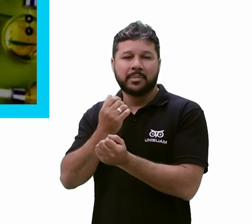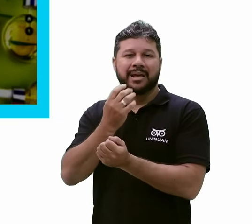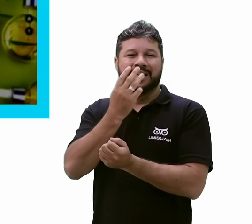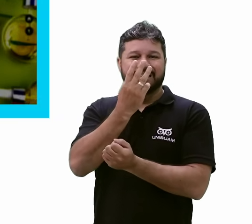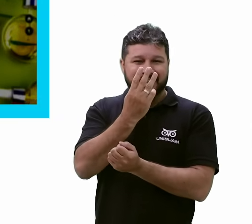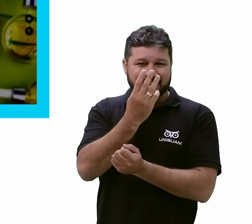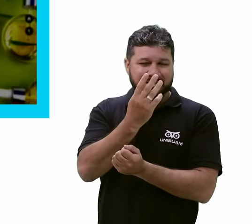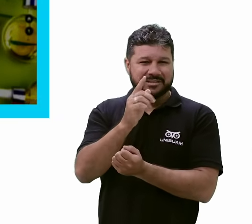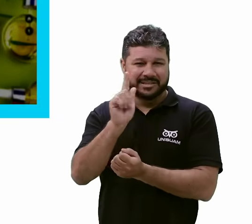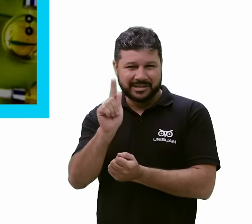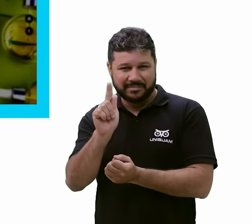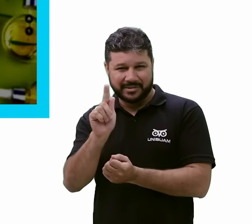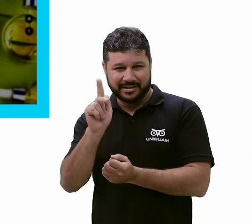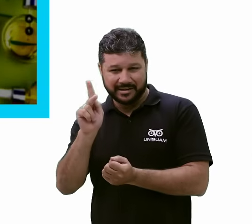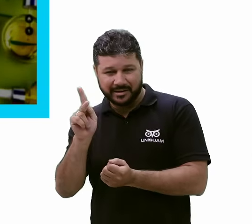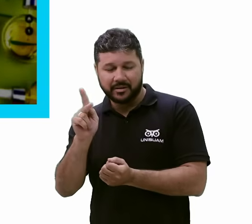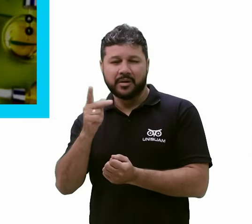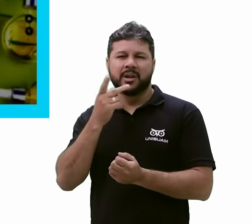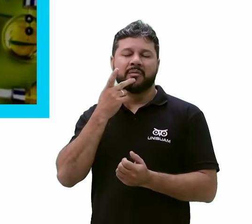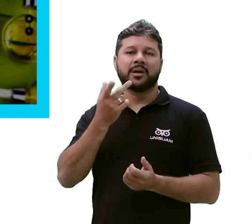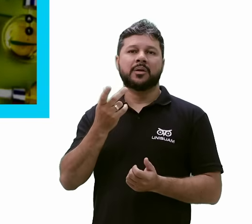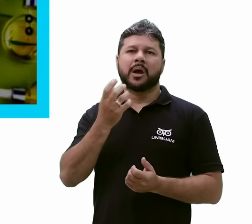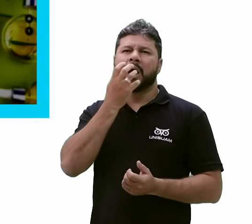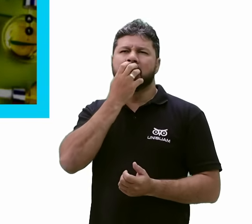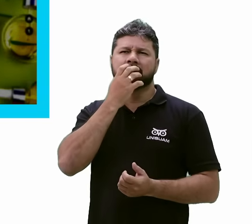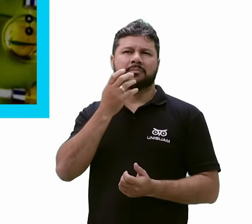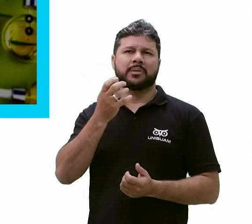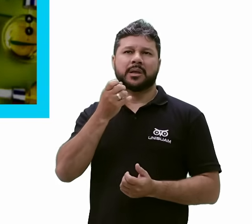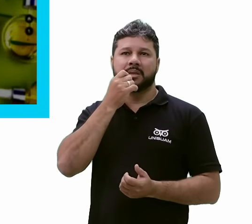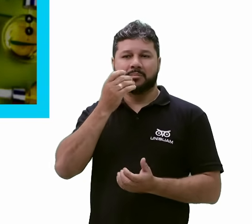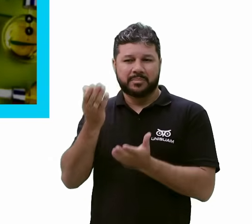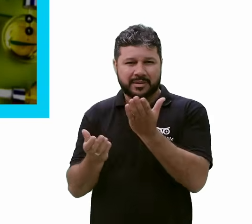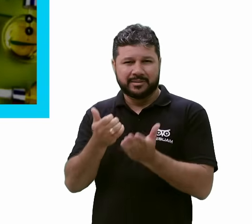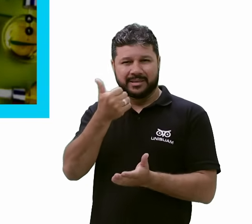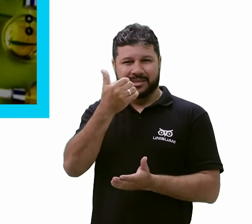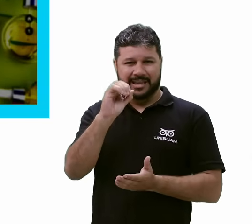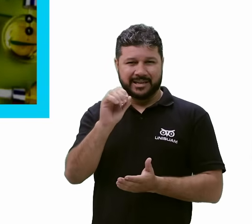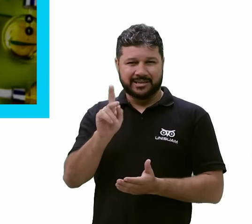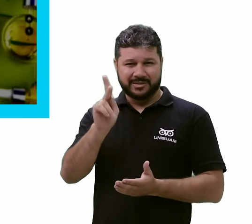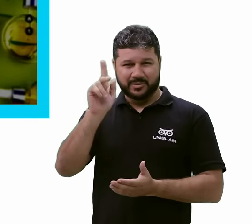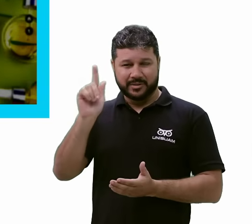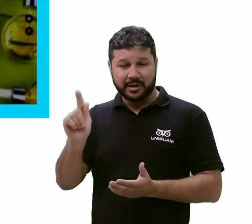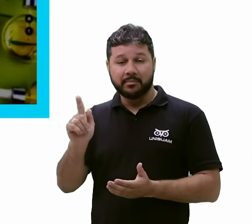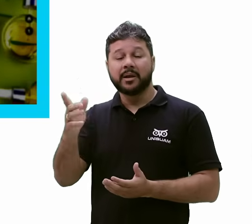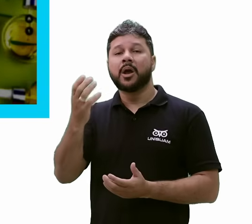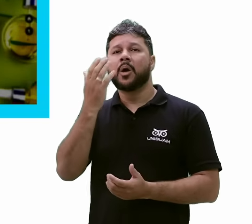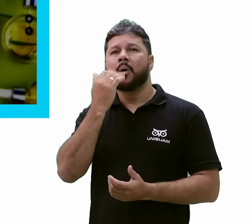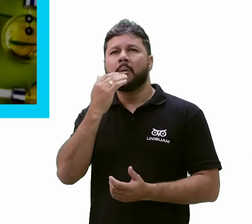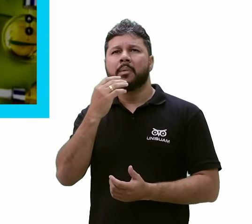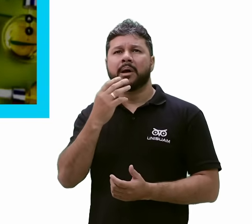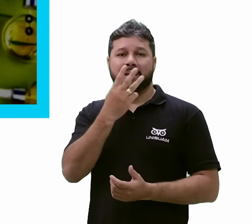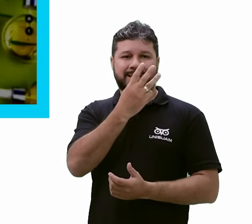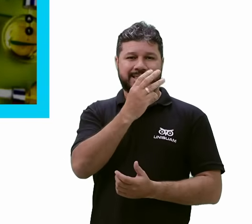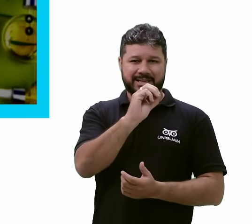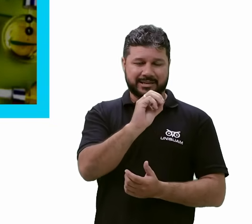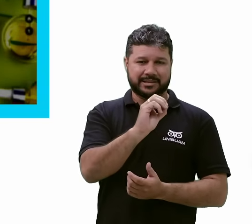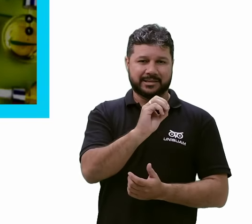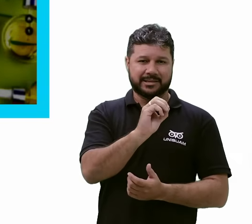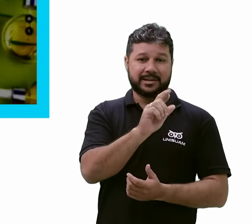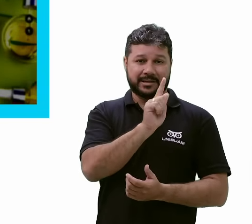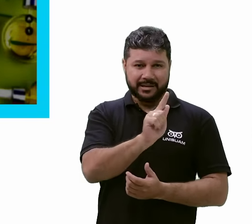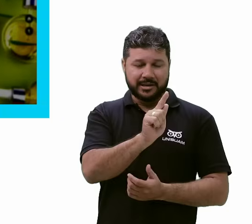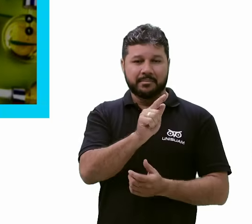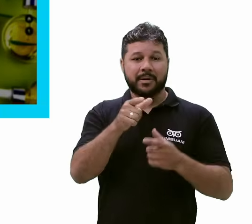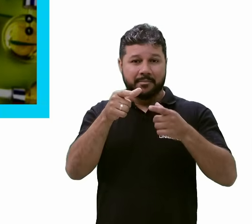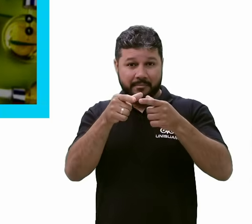3 gramas por quilo. Se eu estou falando de um cachorro de 10 quilos, esse cachorro vai ter que comer 30 gramas